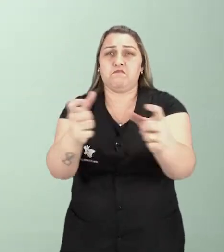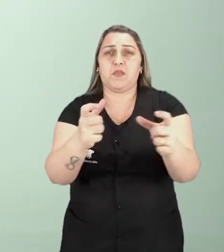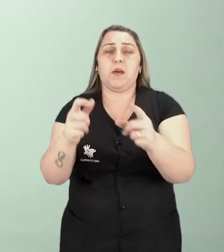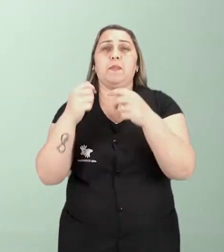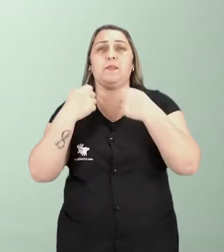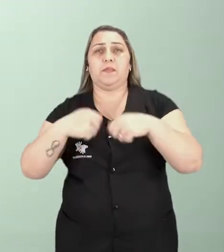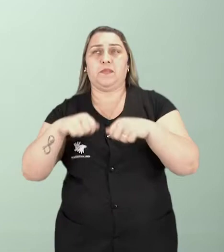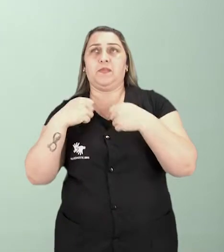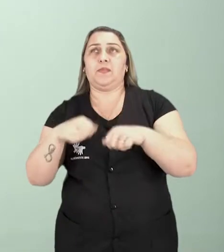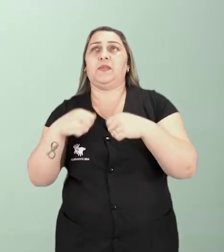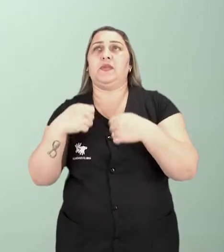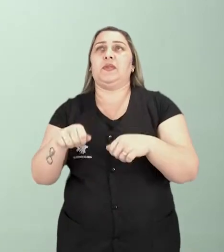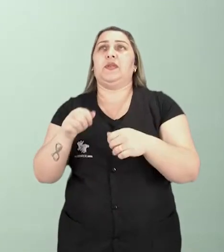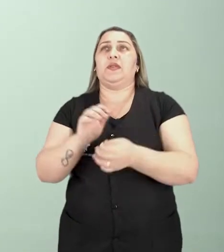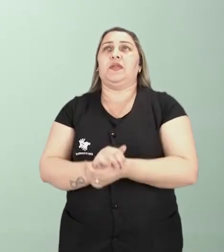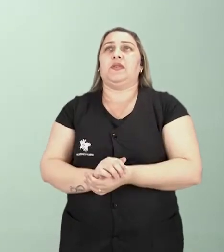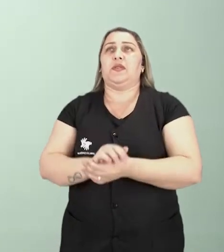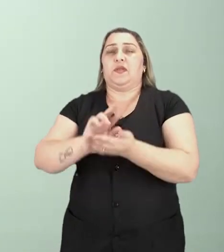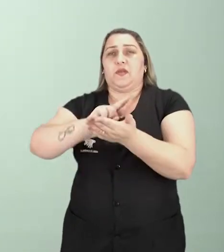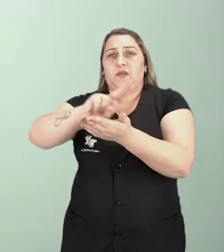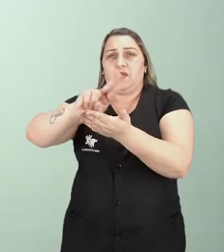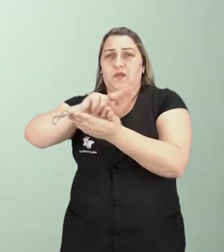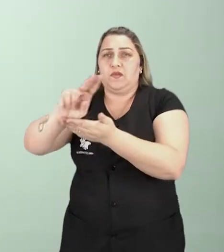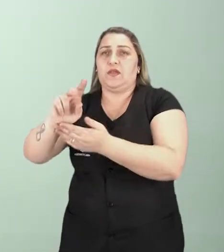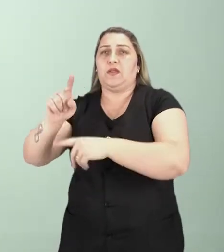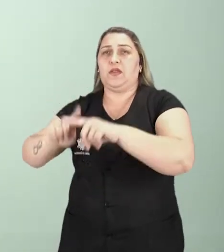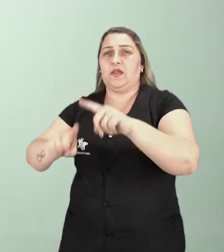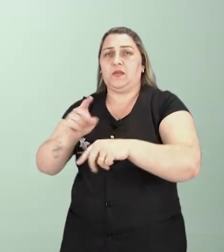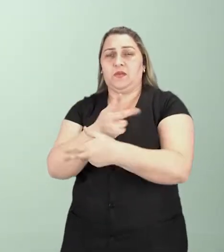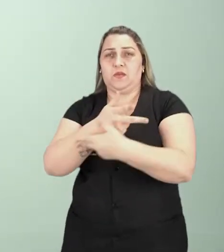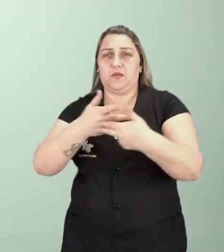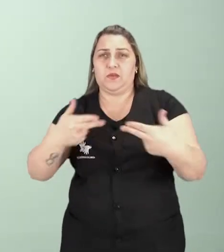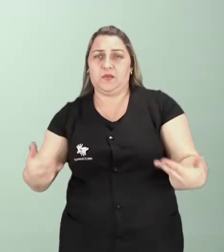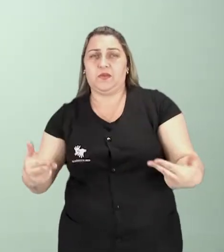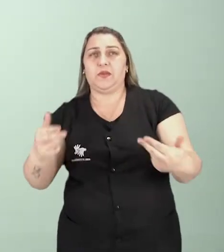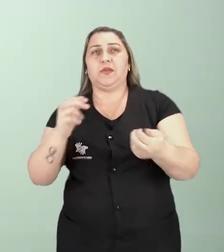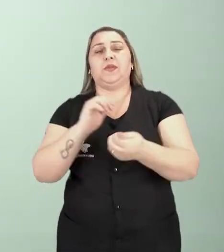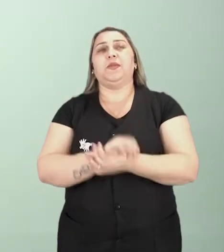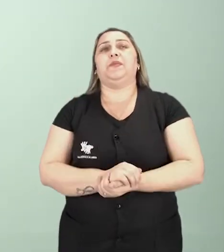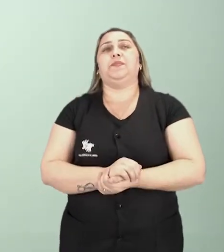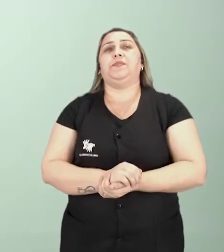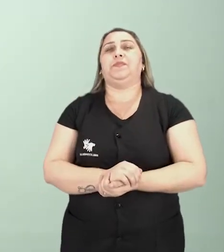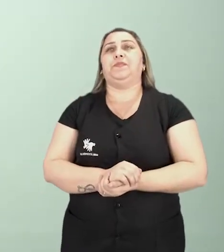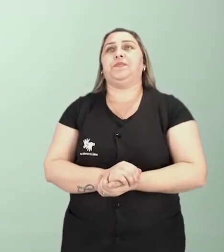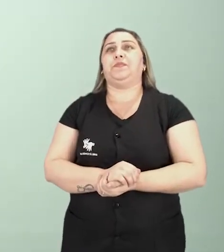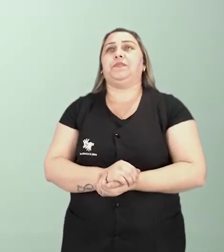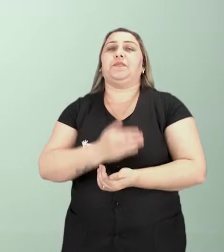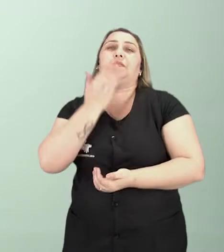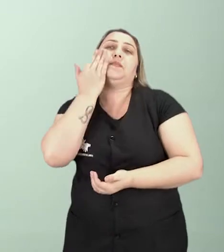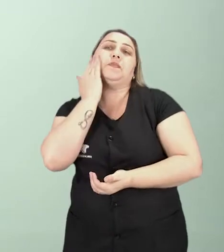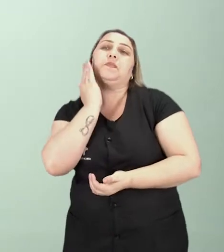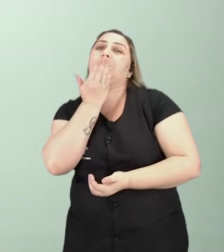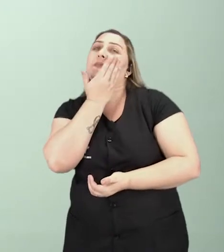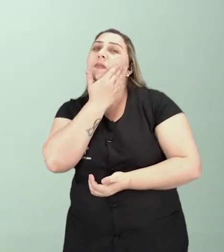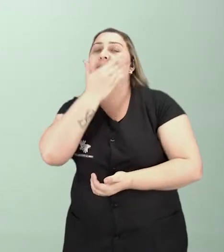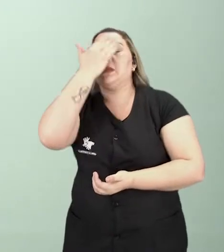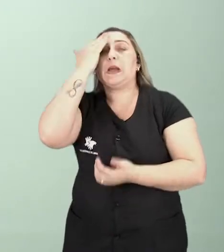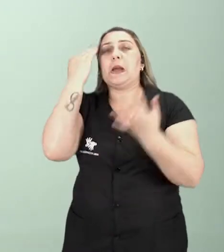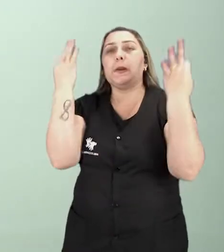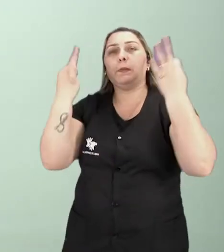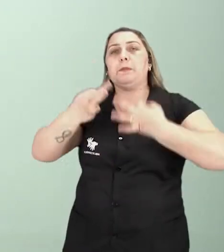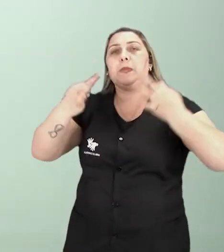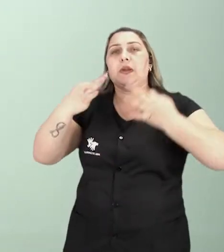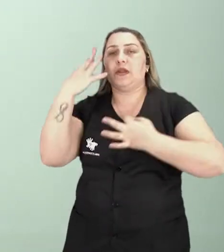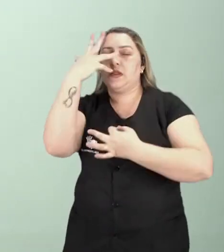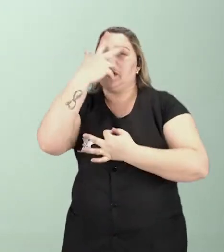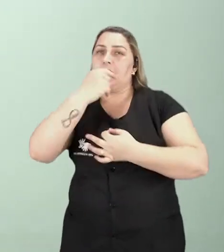precisa consumir diferentes tipos de produtos, no caso dos produtos cosméticos para a pele perfeita,